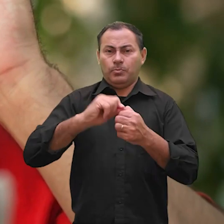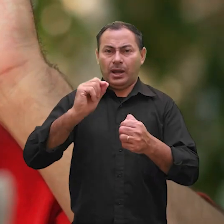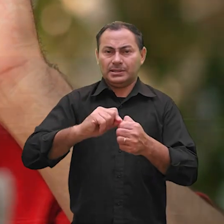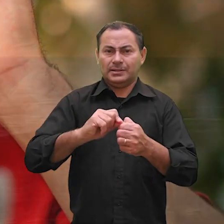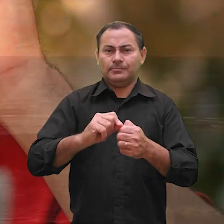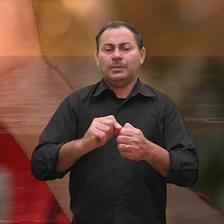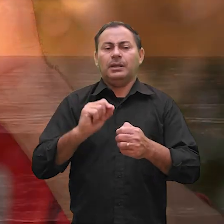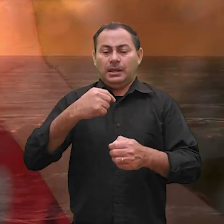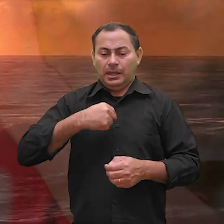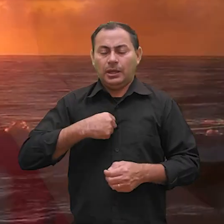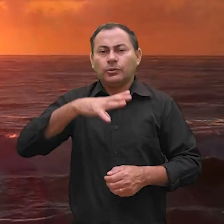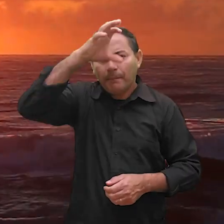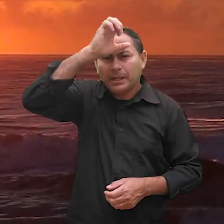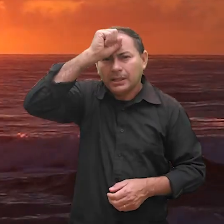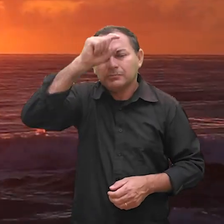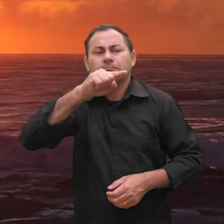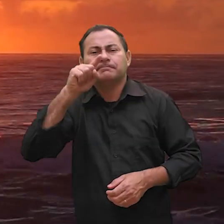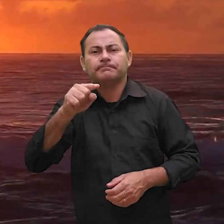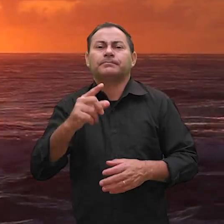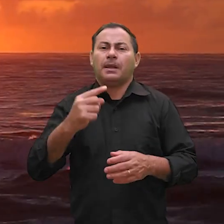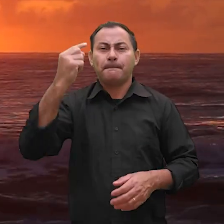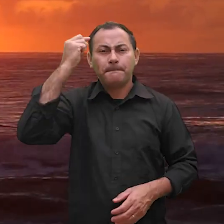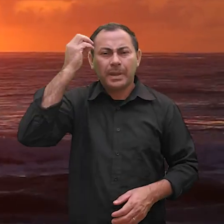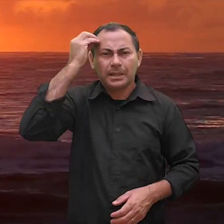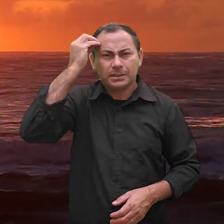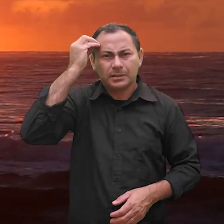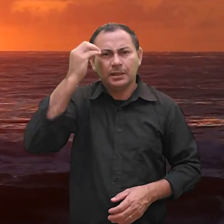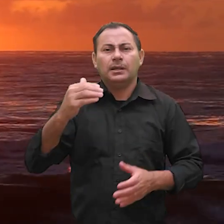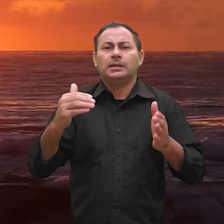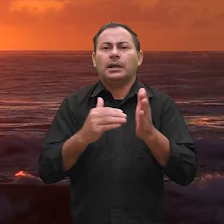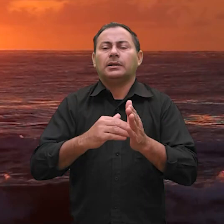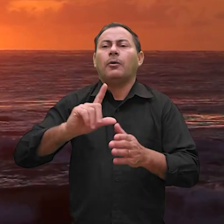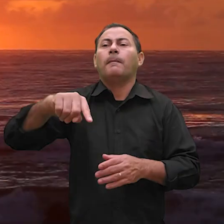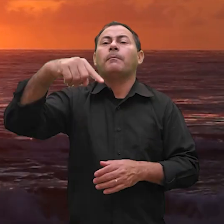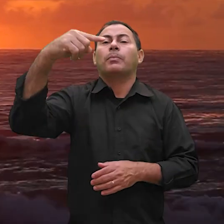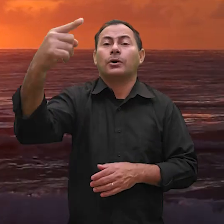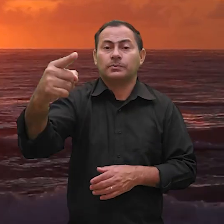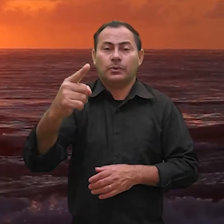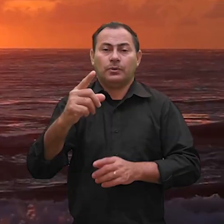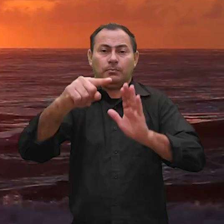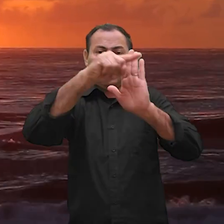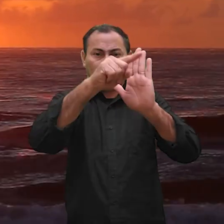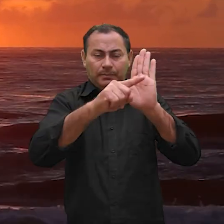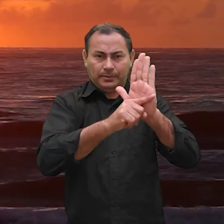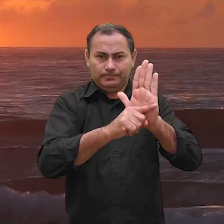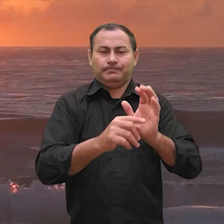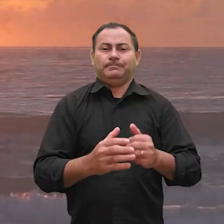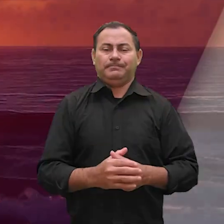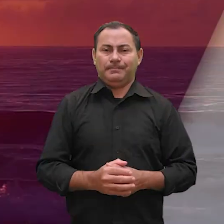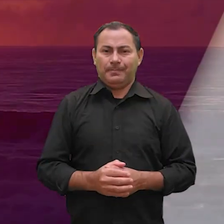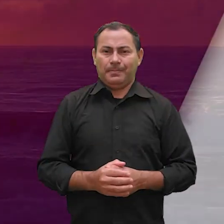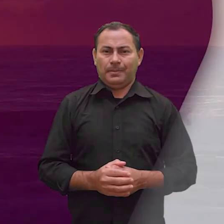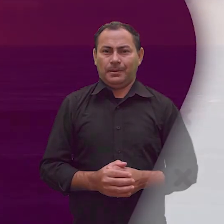que eu faça com o que eu estou aprendendo? Pense nisso e até o nosso próximo programa.